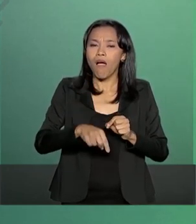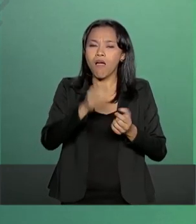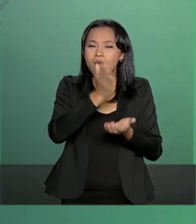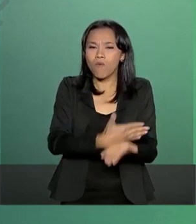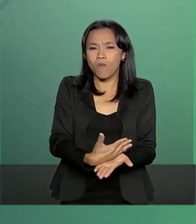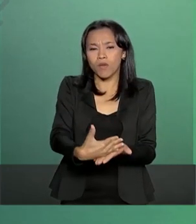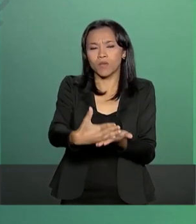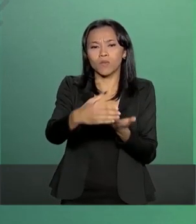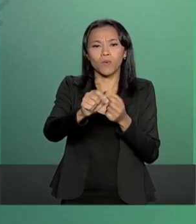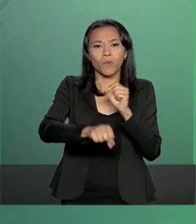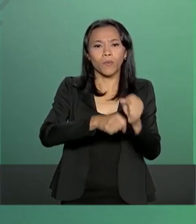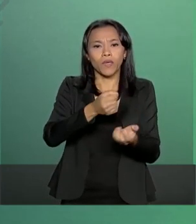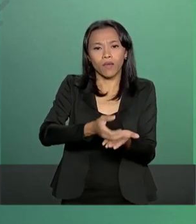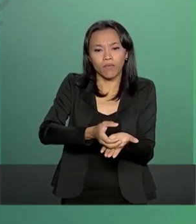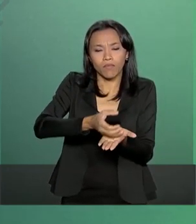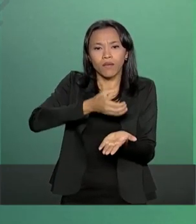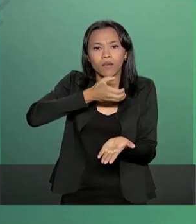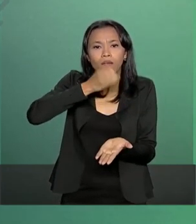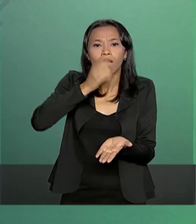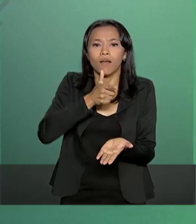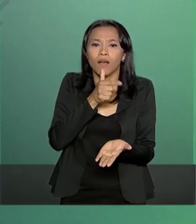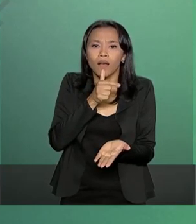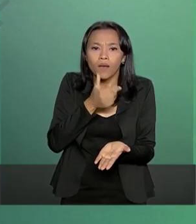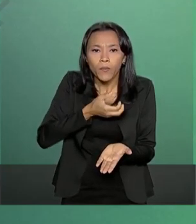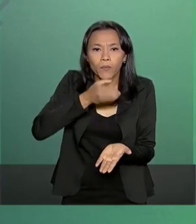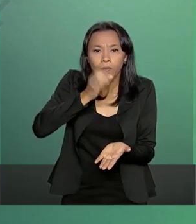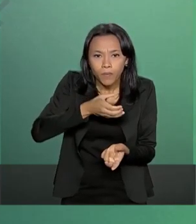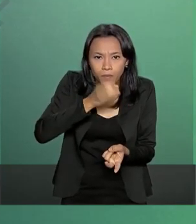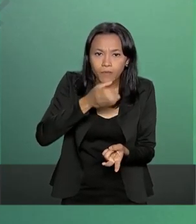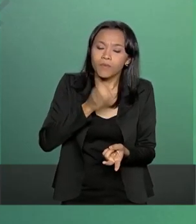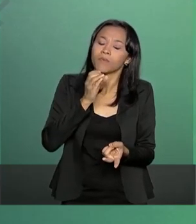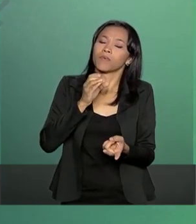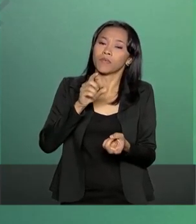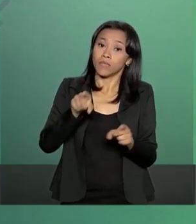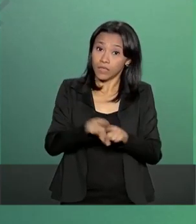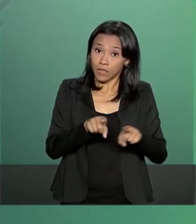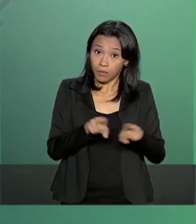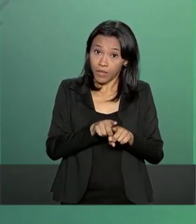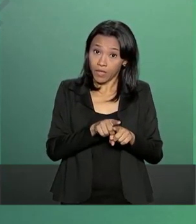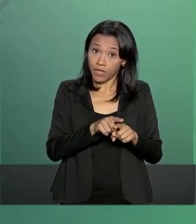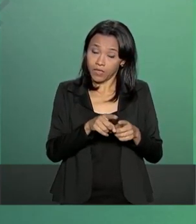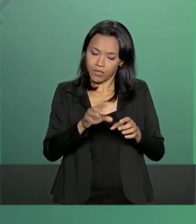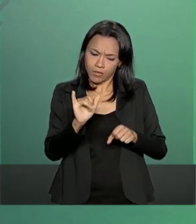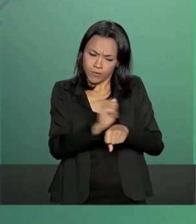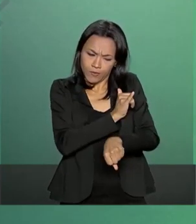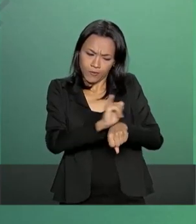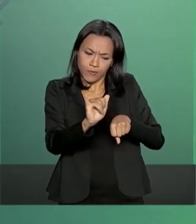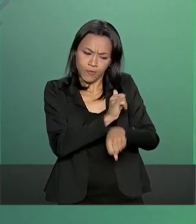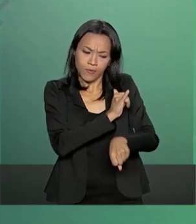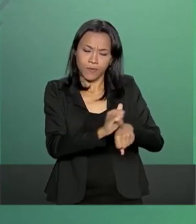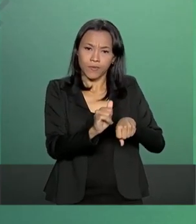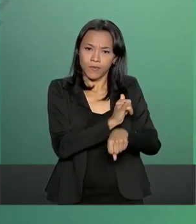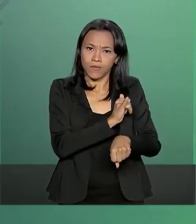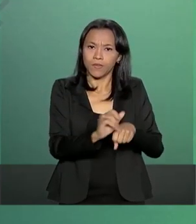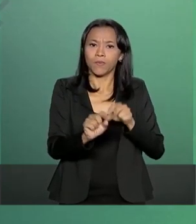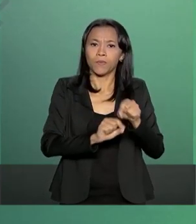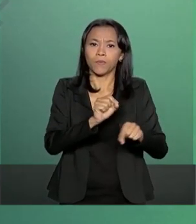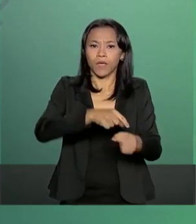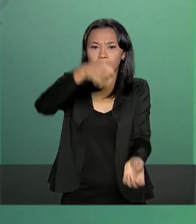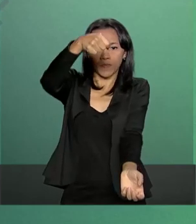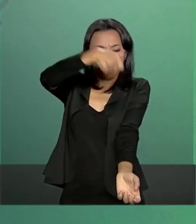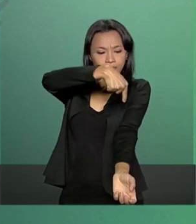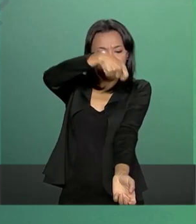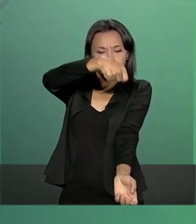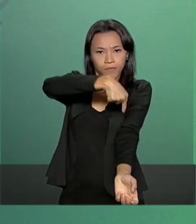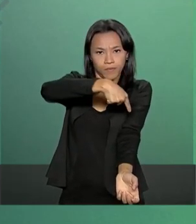de líquidos por via oral em associação à nutrição parenteral. Em 6